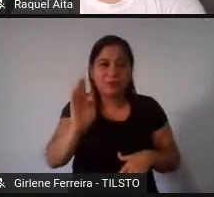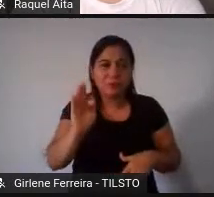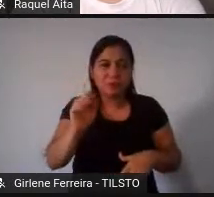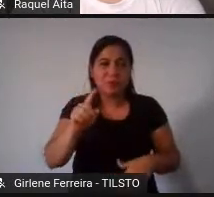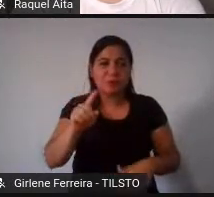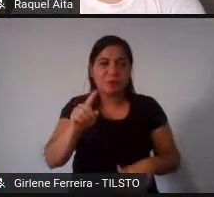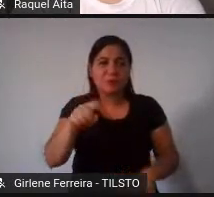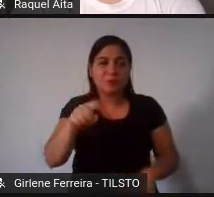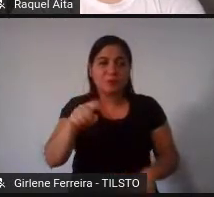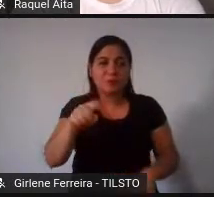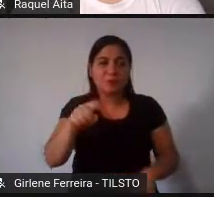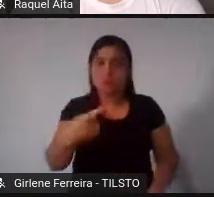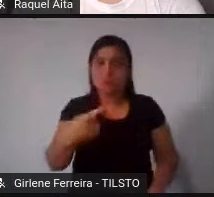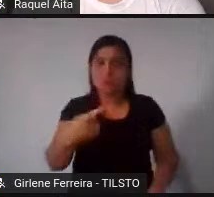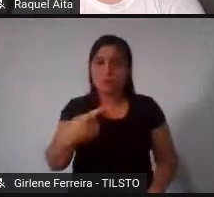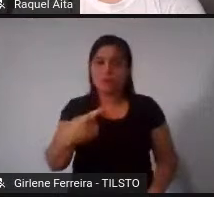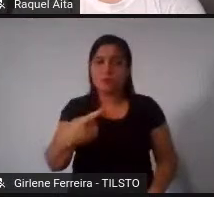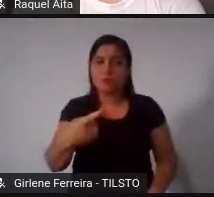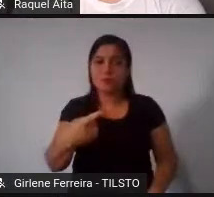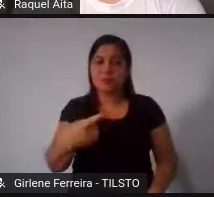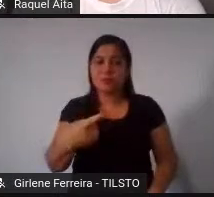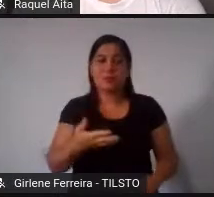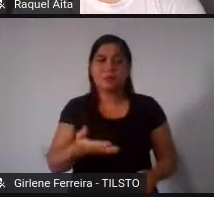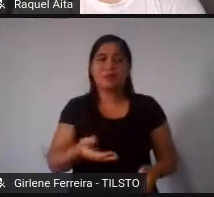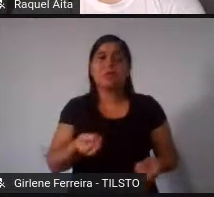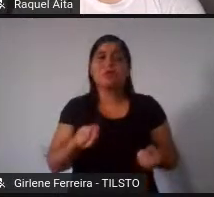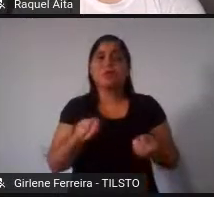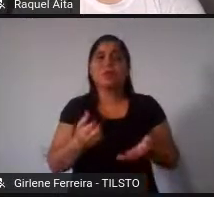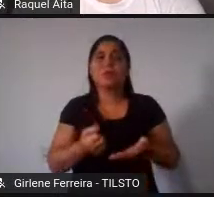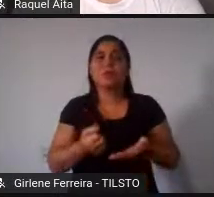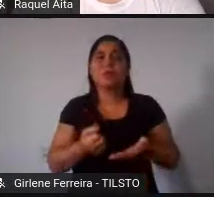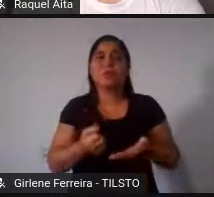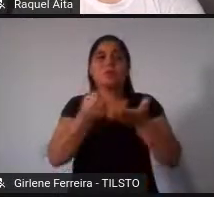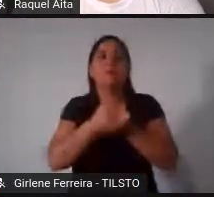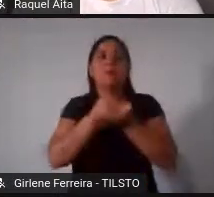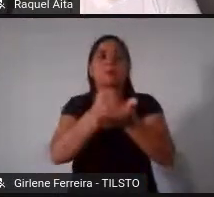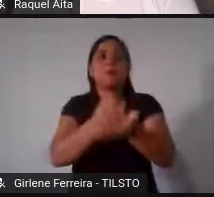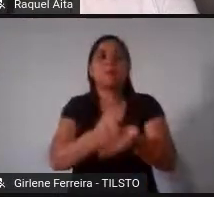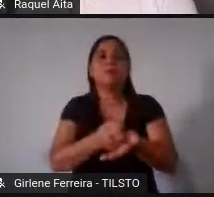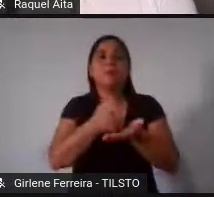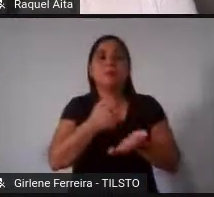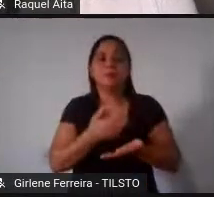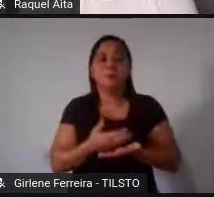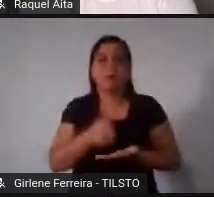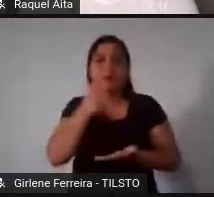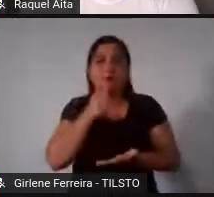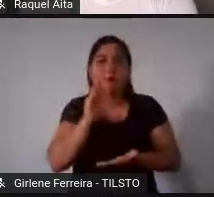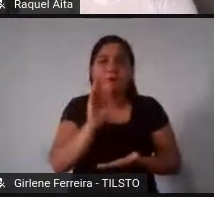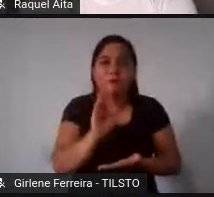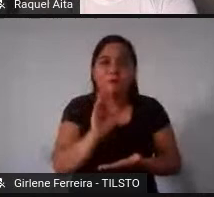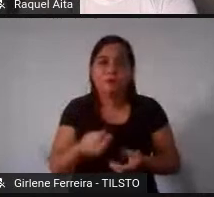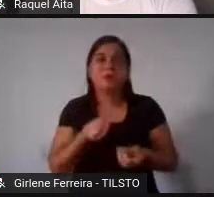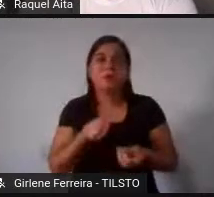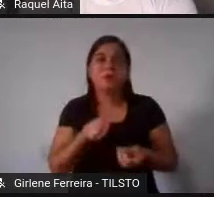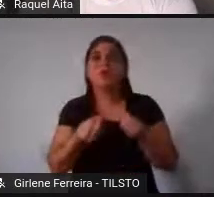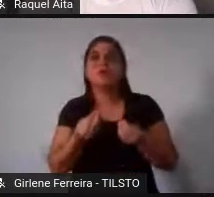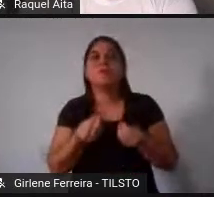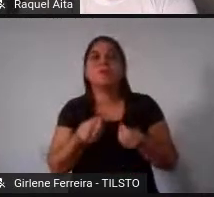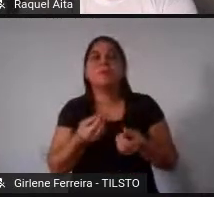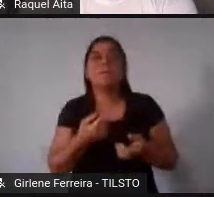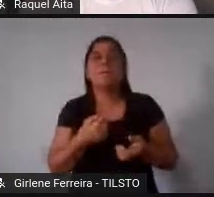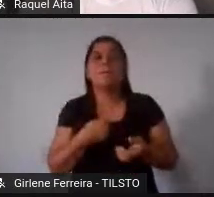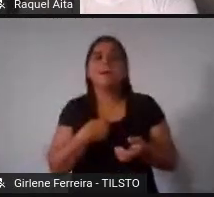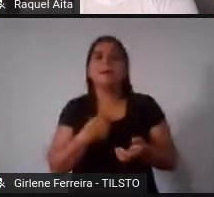das áreas e como a gente pode agir sobre isso, como a gente pode se comportar sobre isso